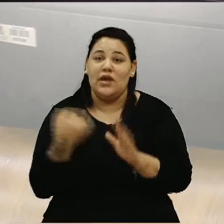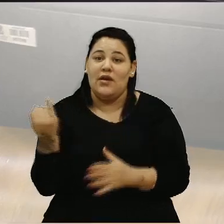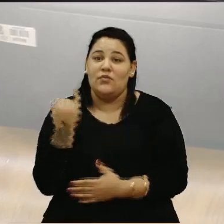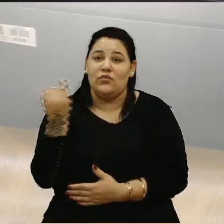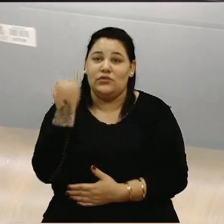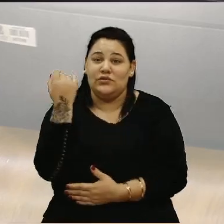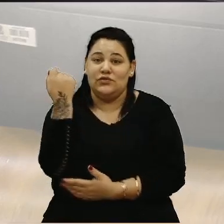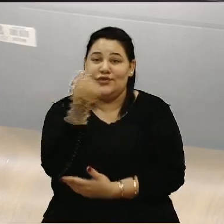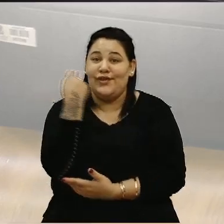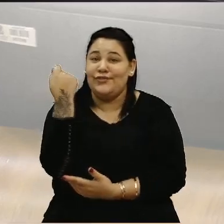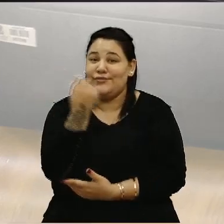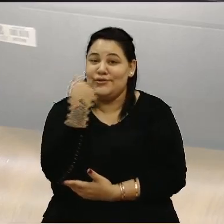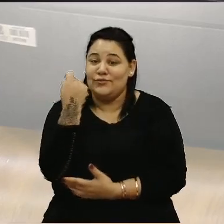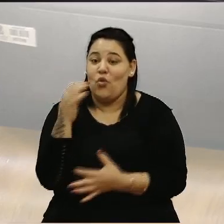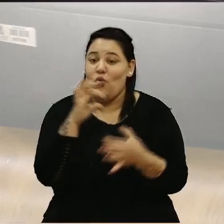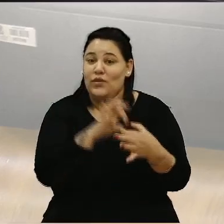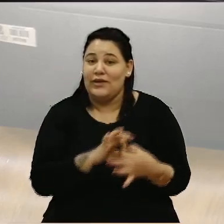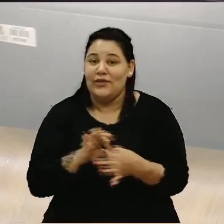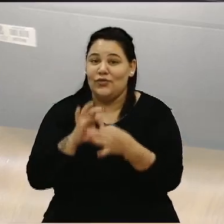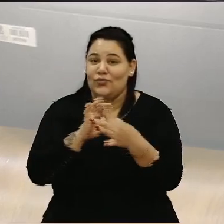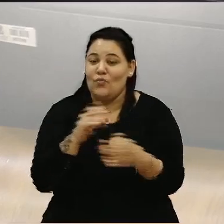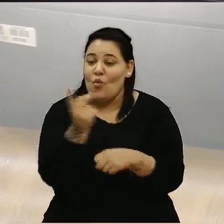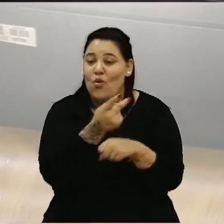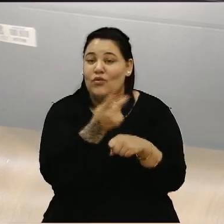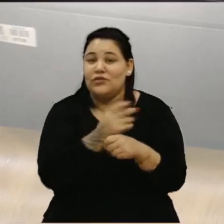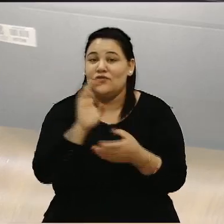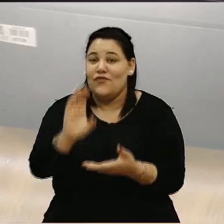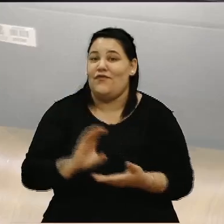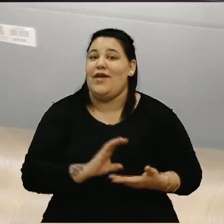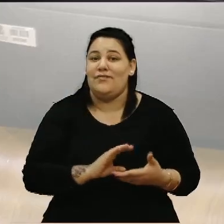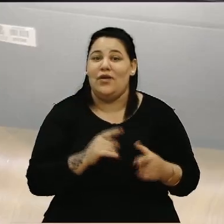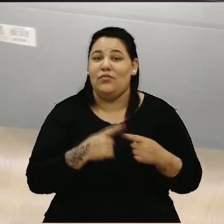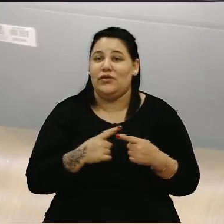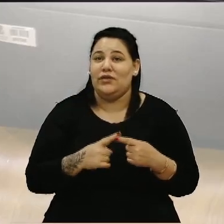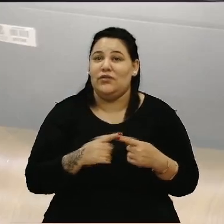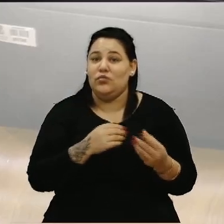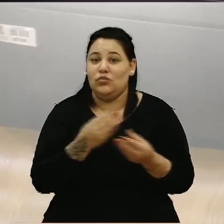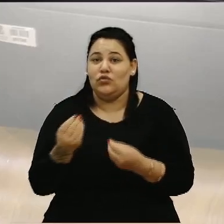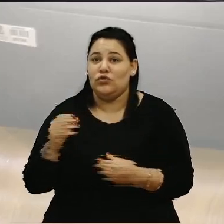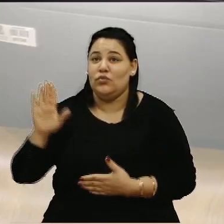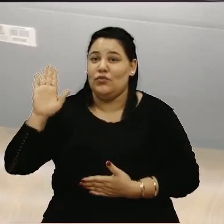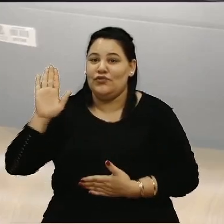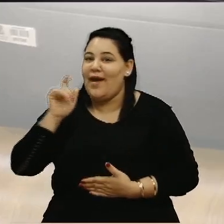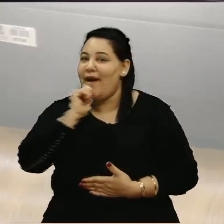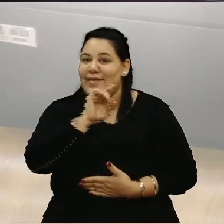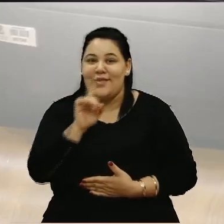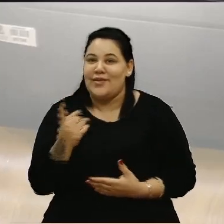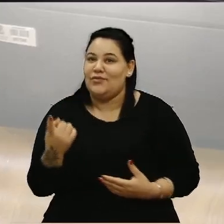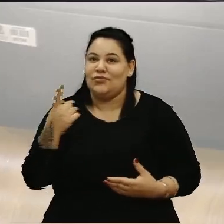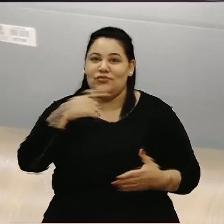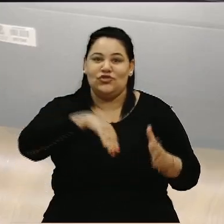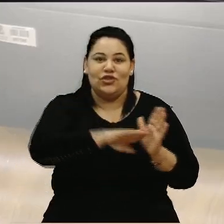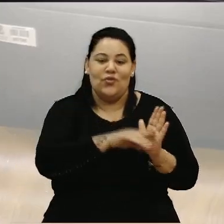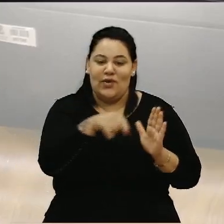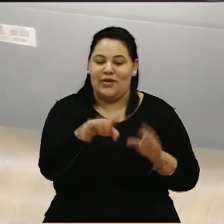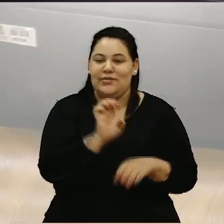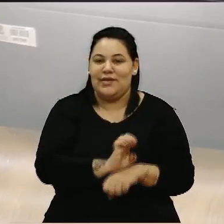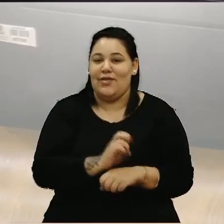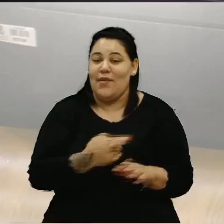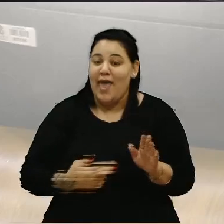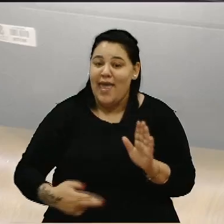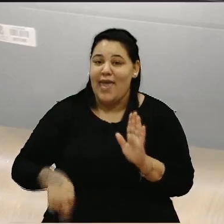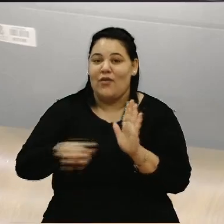Grande do Sul estar unido buscando recursos, porque muito do que foi prometido ainda não veio para o Estado para essa recuperação, né?